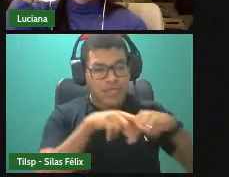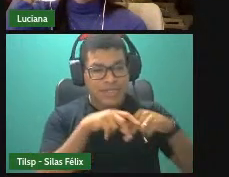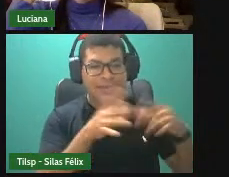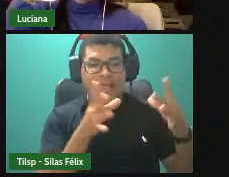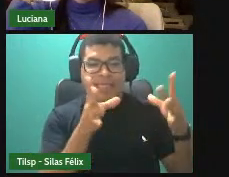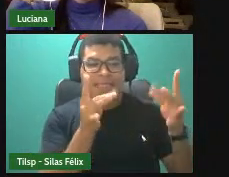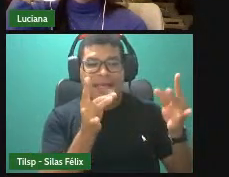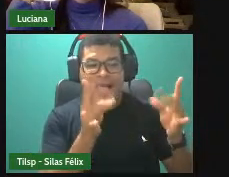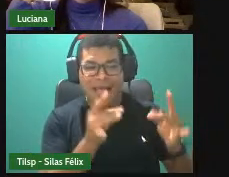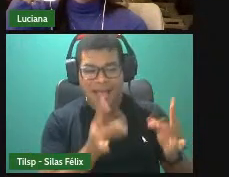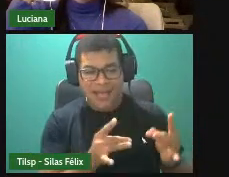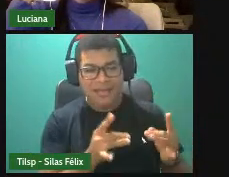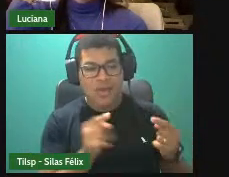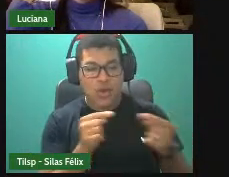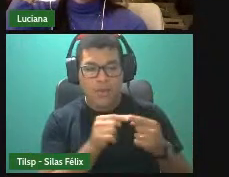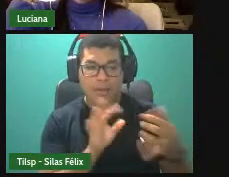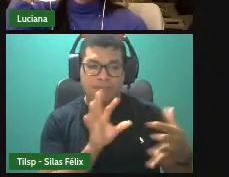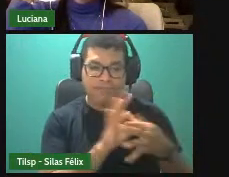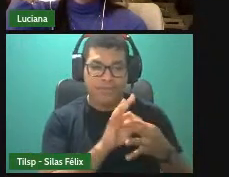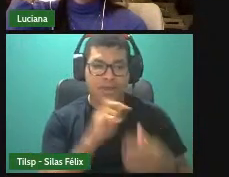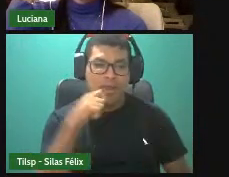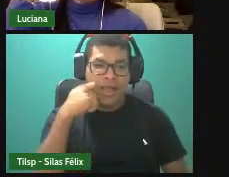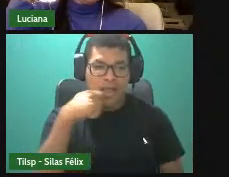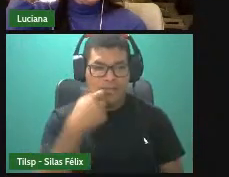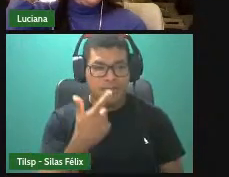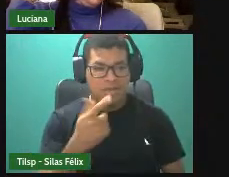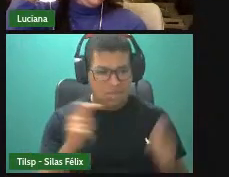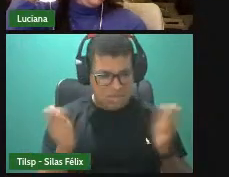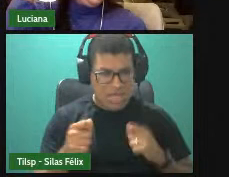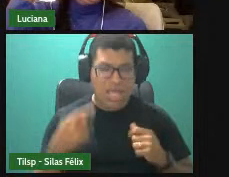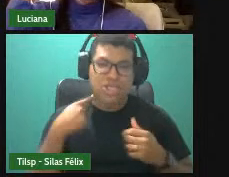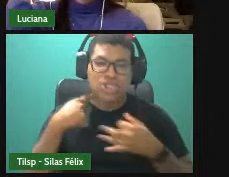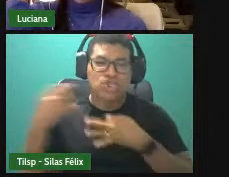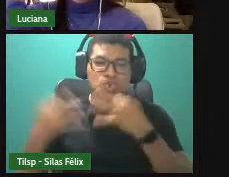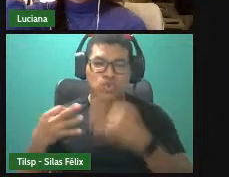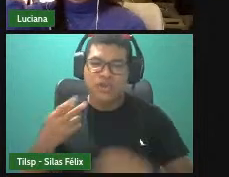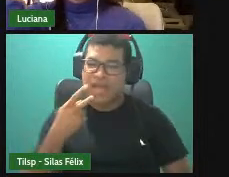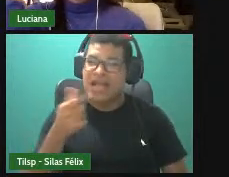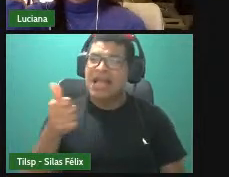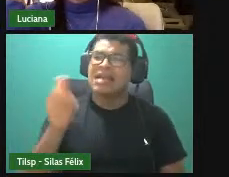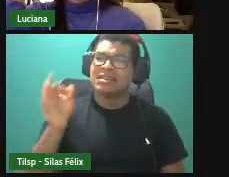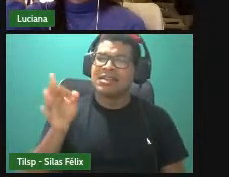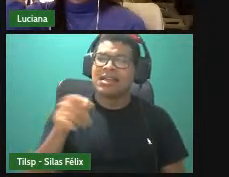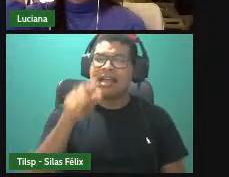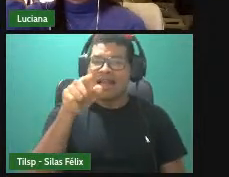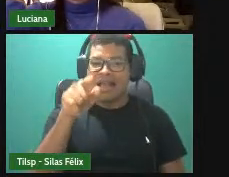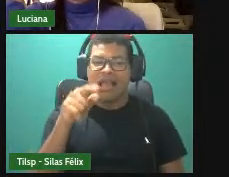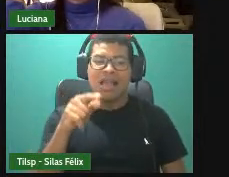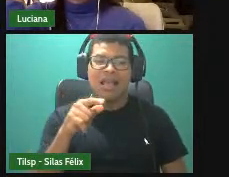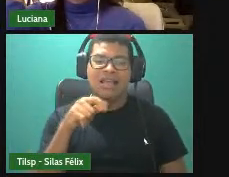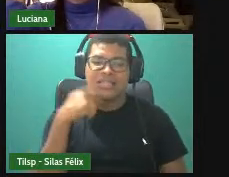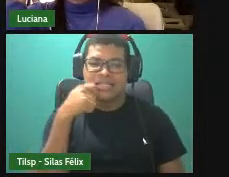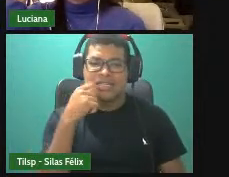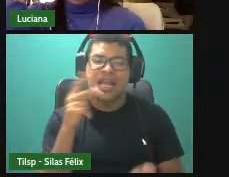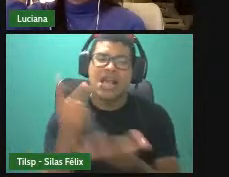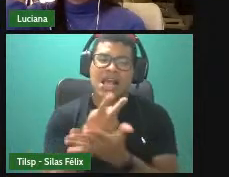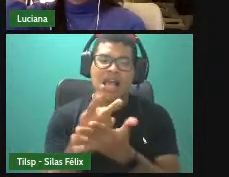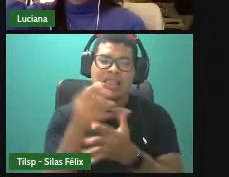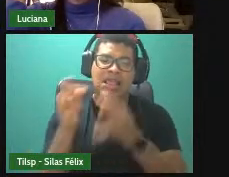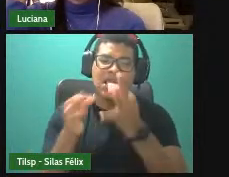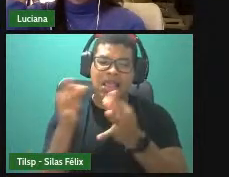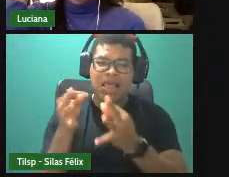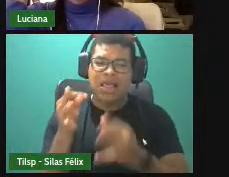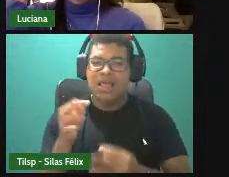ok? Associados à odontologia. Não tem como um juiz chegar e falar, não, realmente, o tratamento está errado, está certo, foi feito assim, foi feito assado.